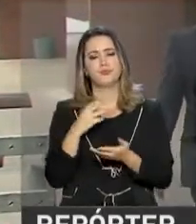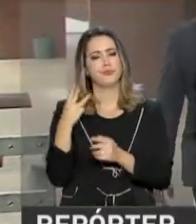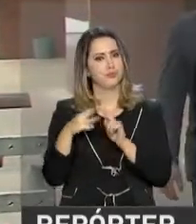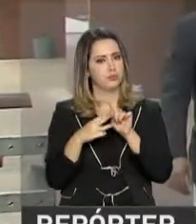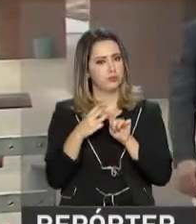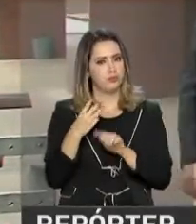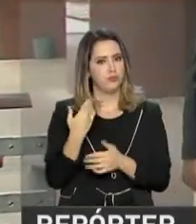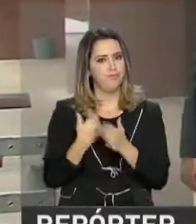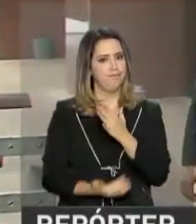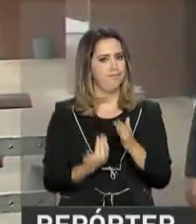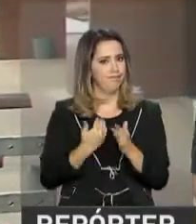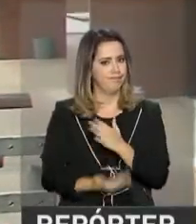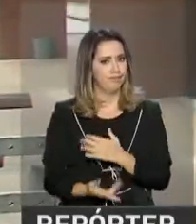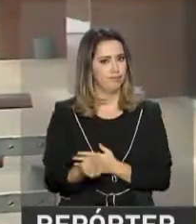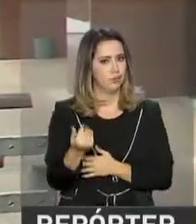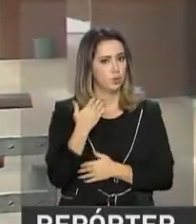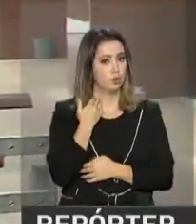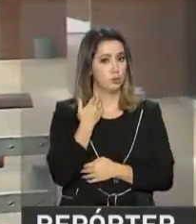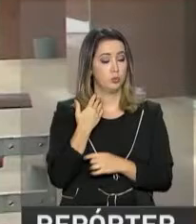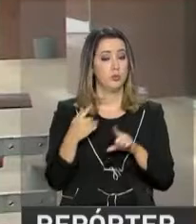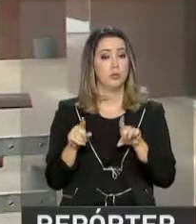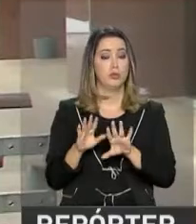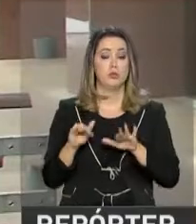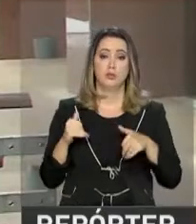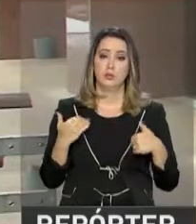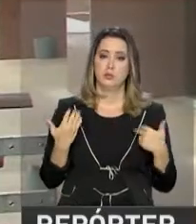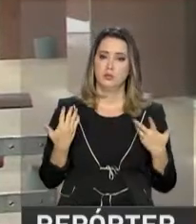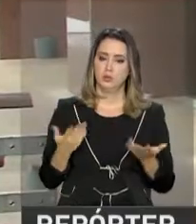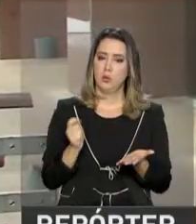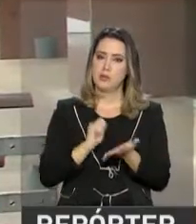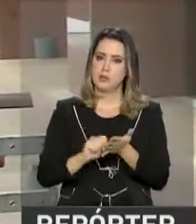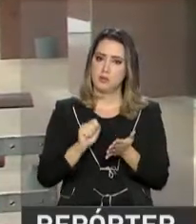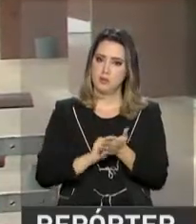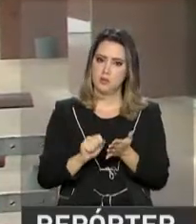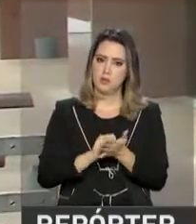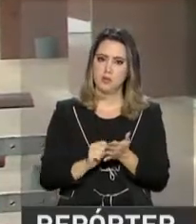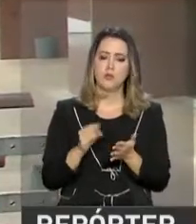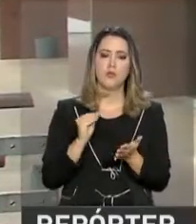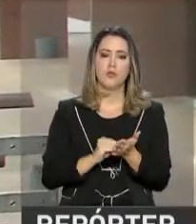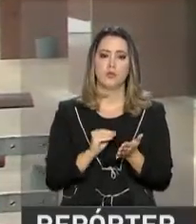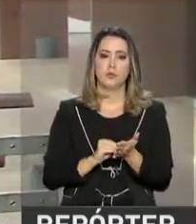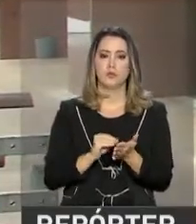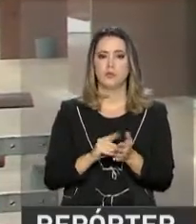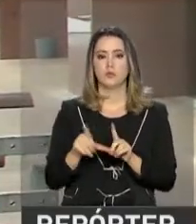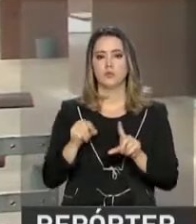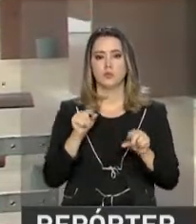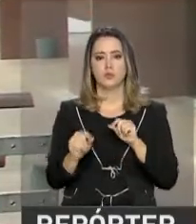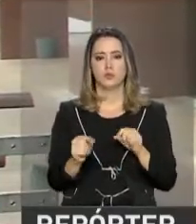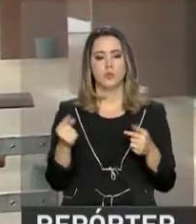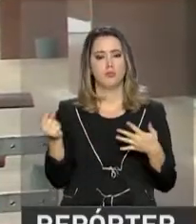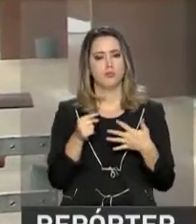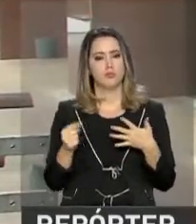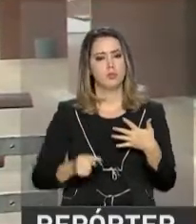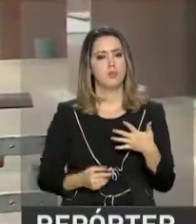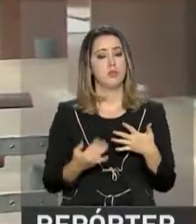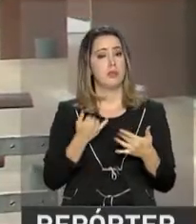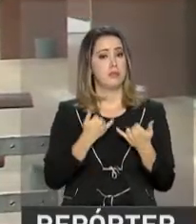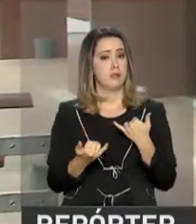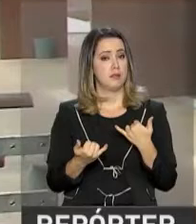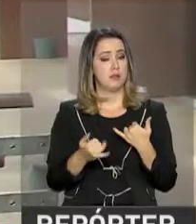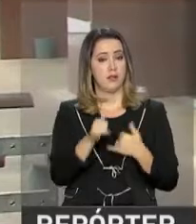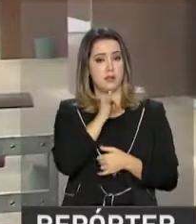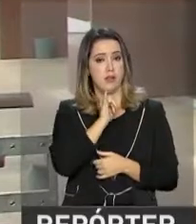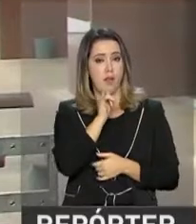90. Em nota, a AGU disse que para o acordo ser assinado, ainda faltam ser definidos alguns pontos, como, por